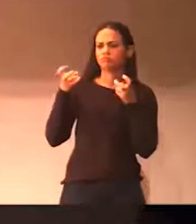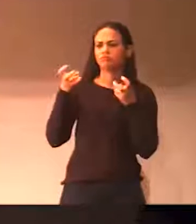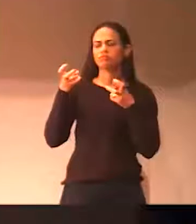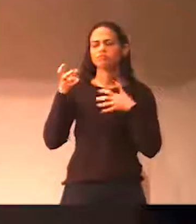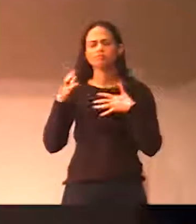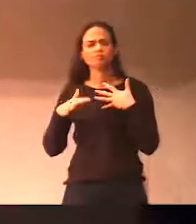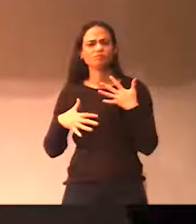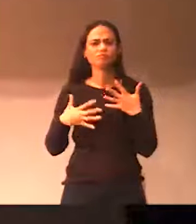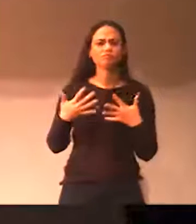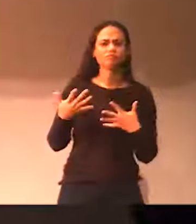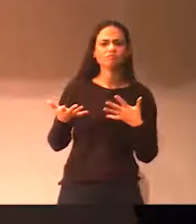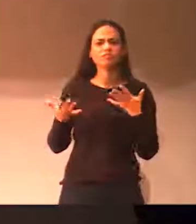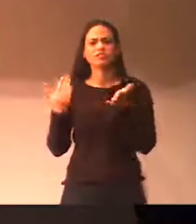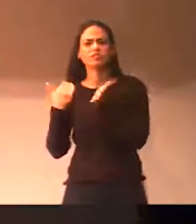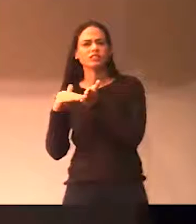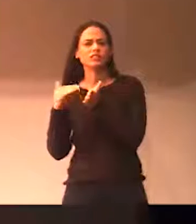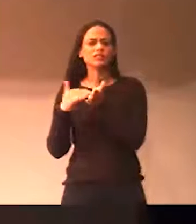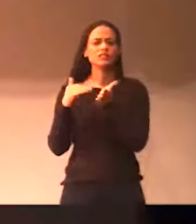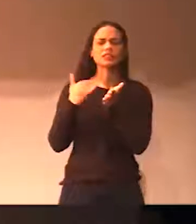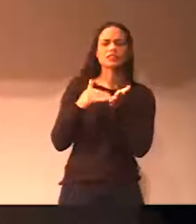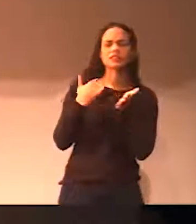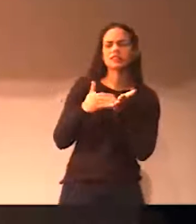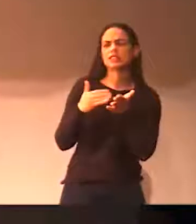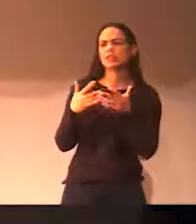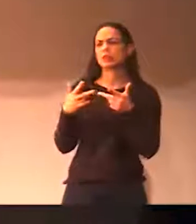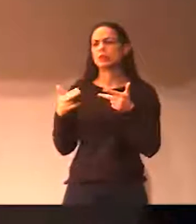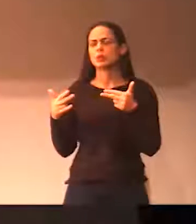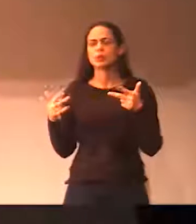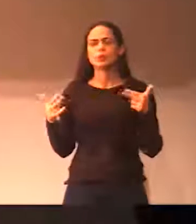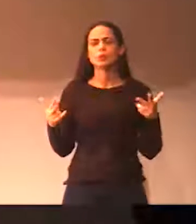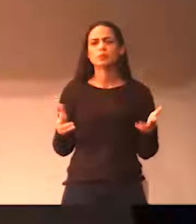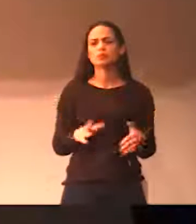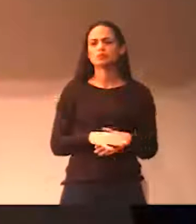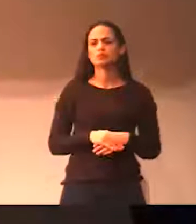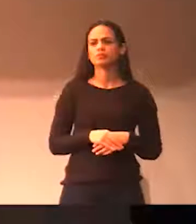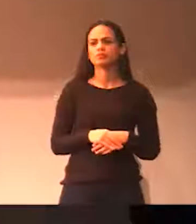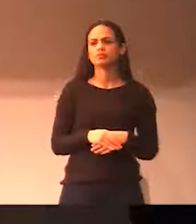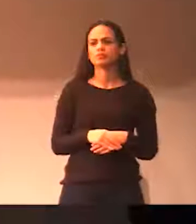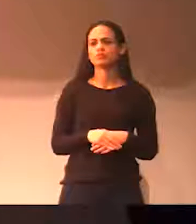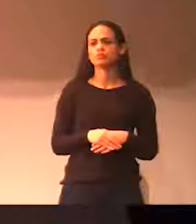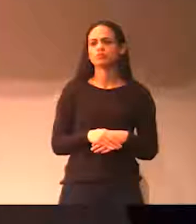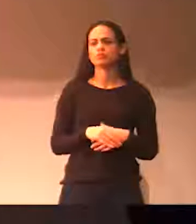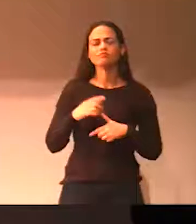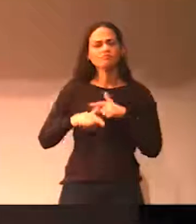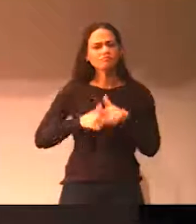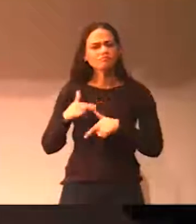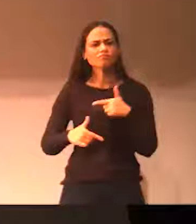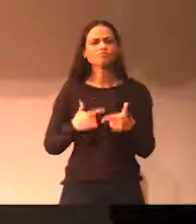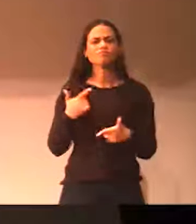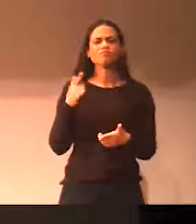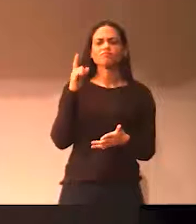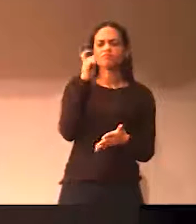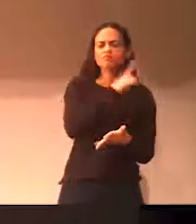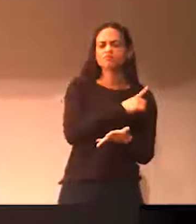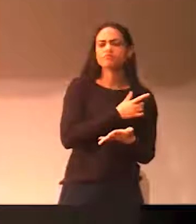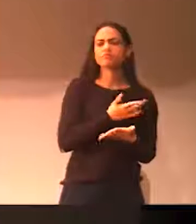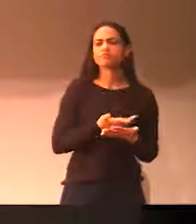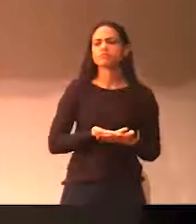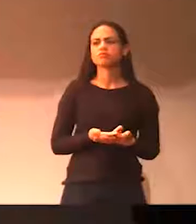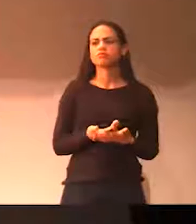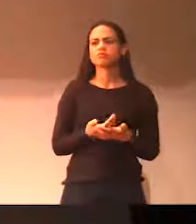quantos secretários e diretores, arrastando, né? Eles estavam se arrastando até a Câmara para poder o prefeito receber